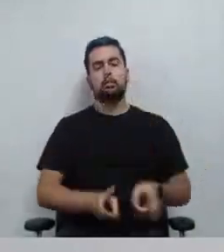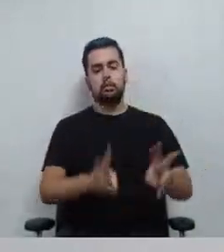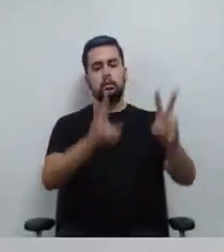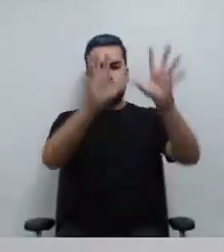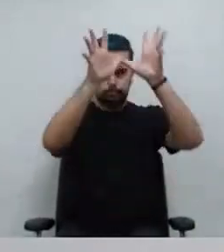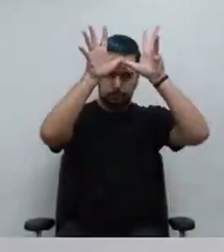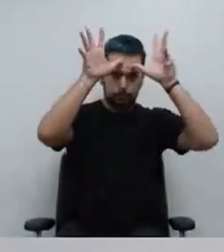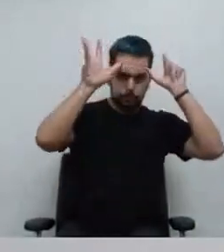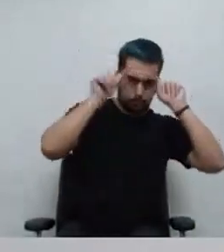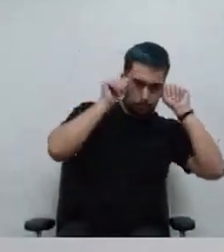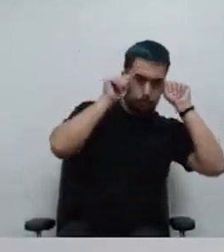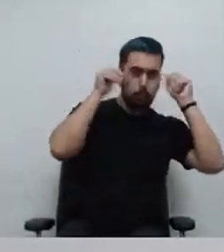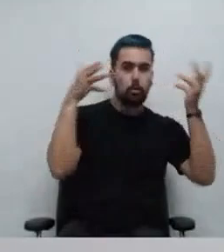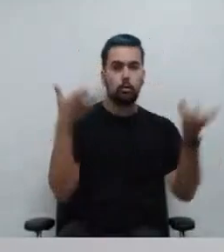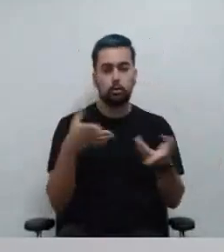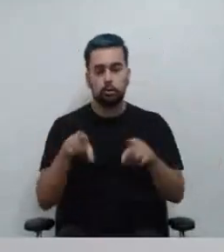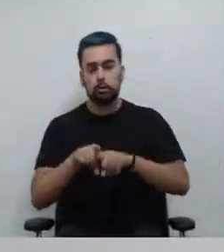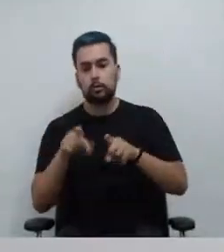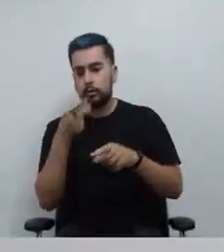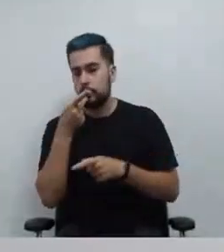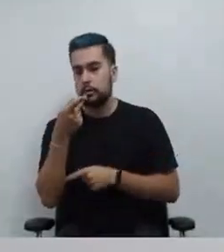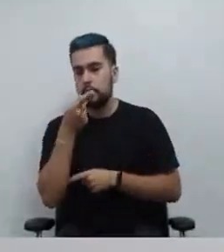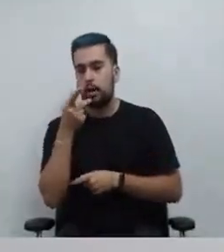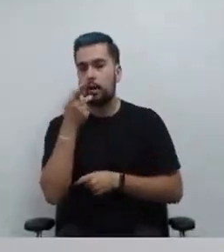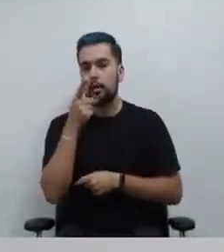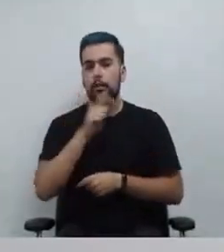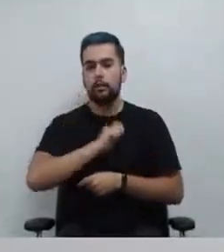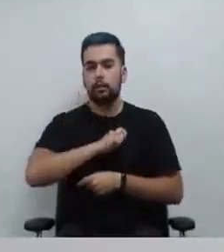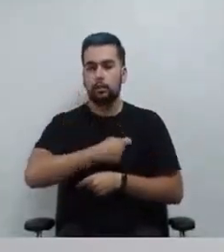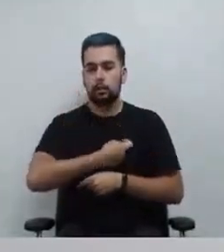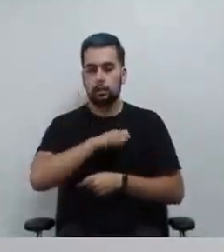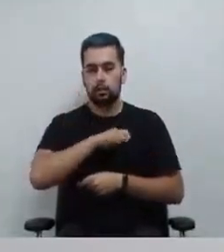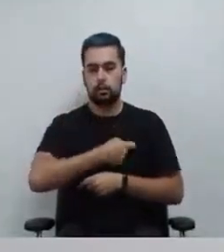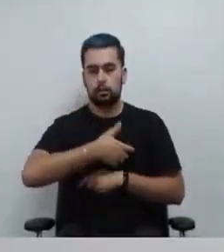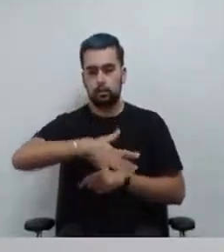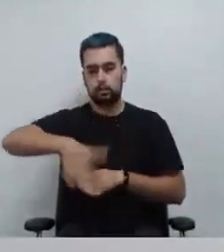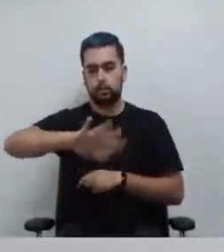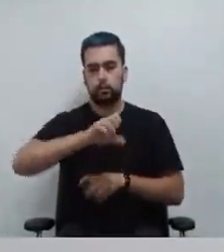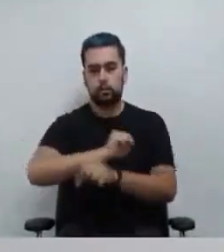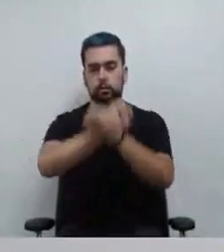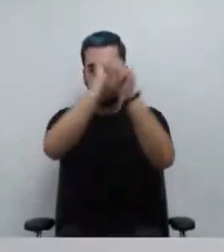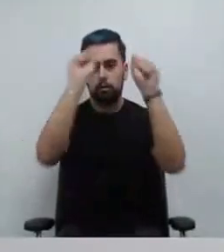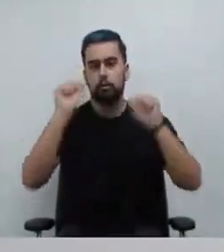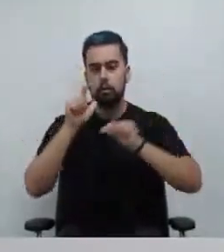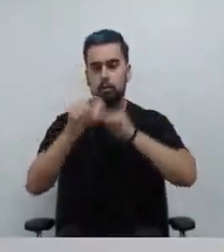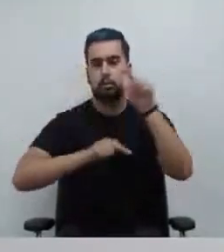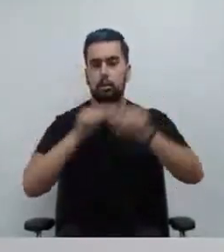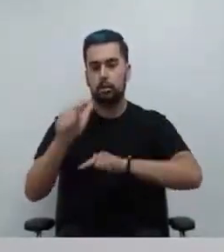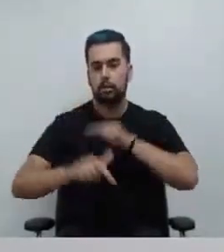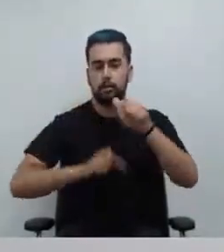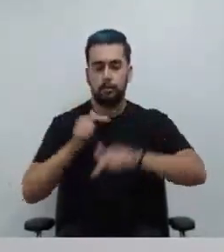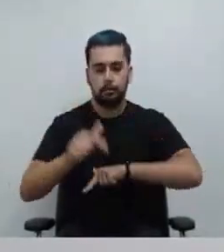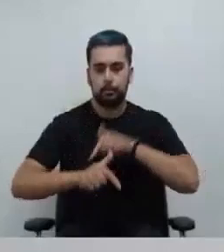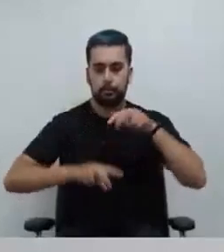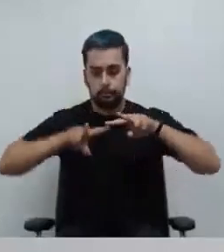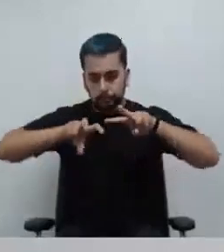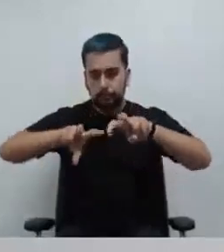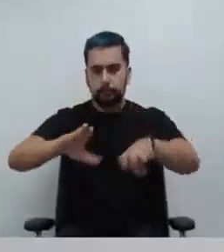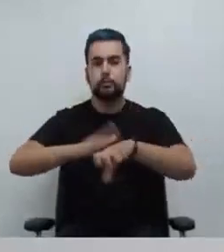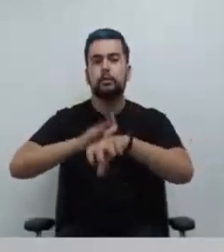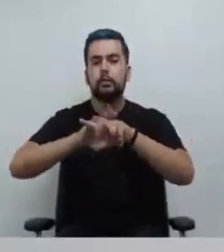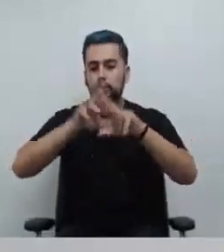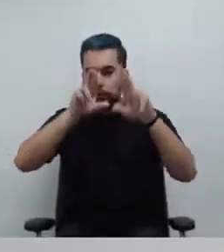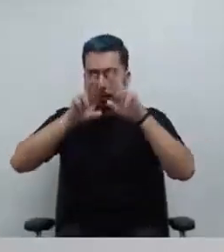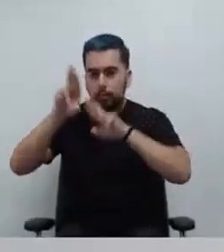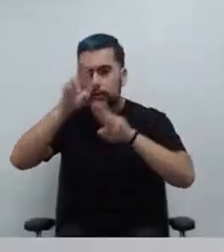de Justiça, hoje mesmo falava com o delegado-geral na parte da manhã, sobre os trabalhos de investigação que estão sendo feitos ali,